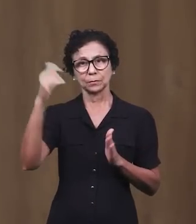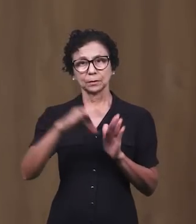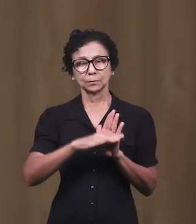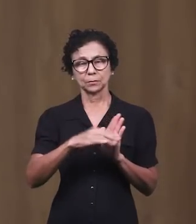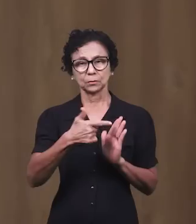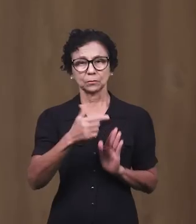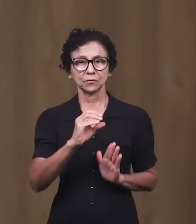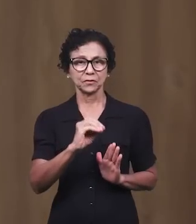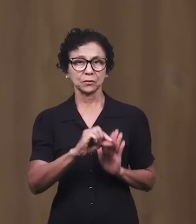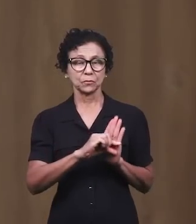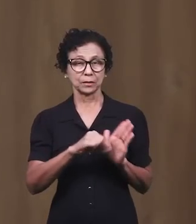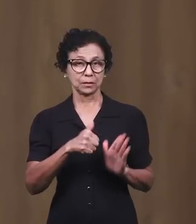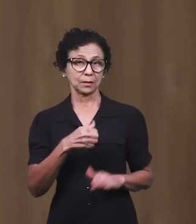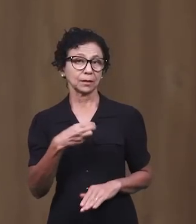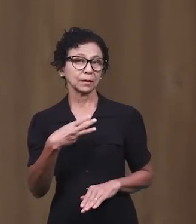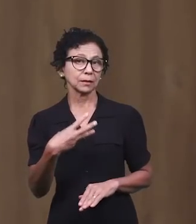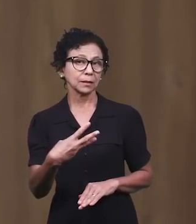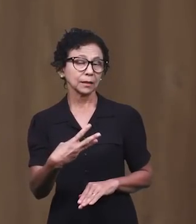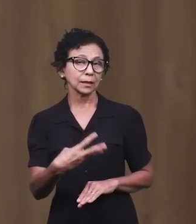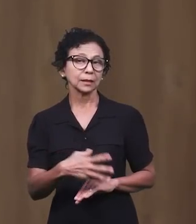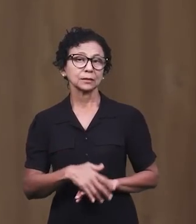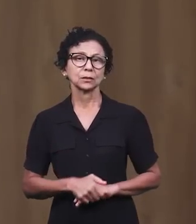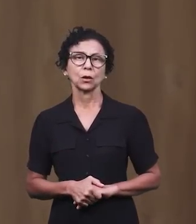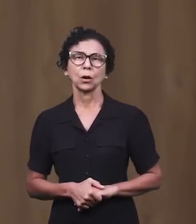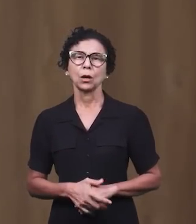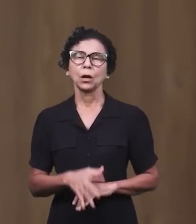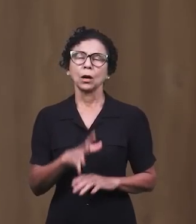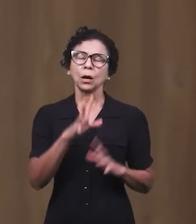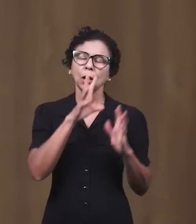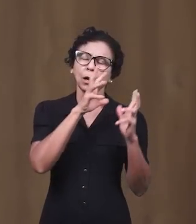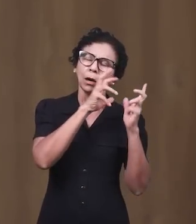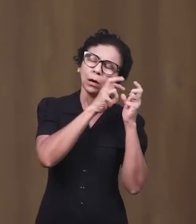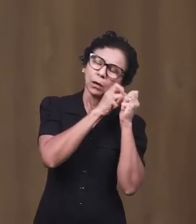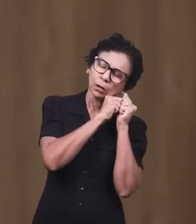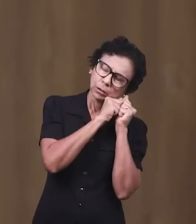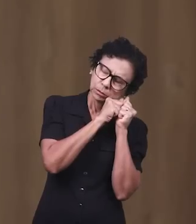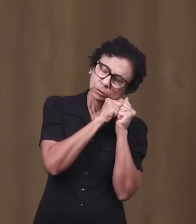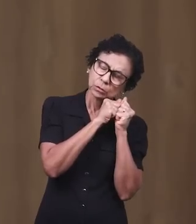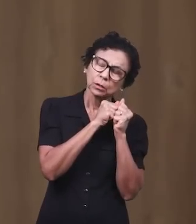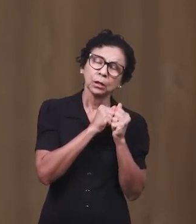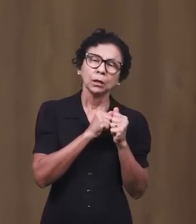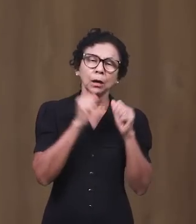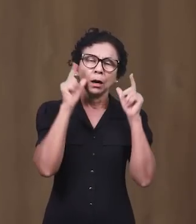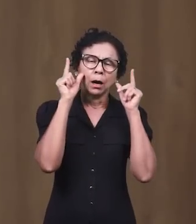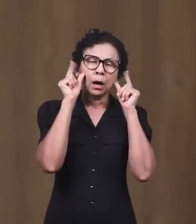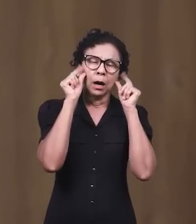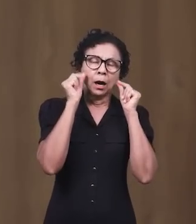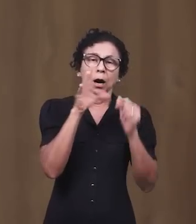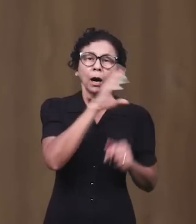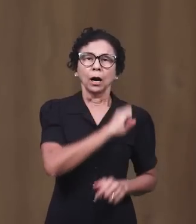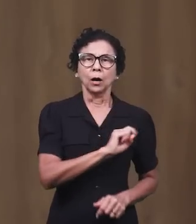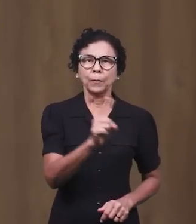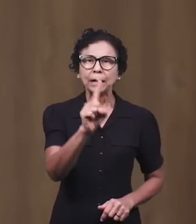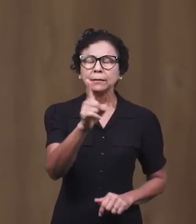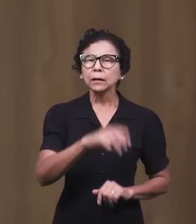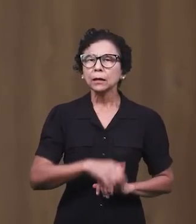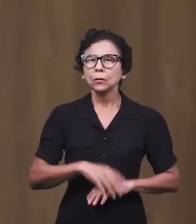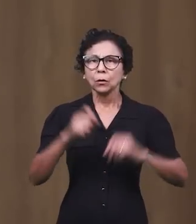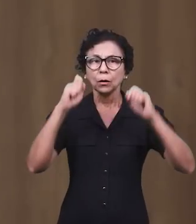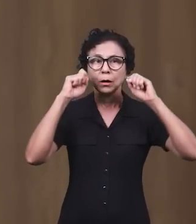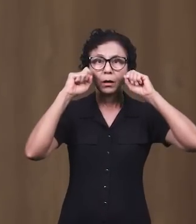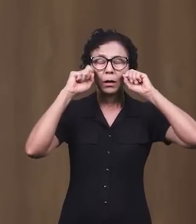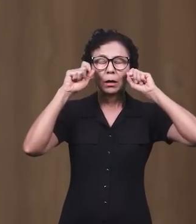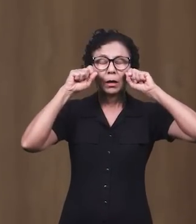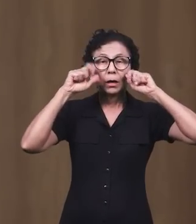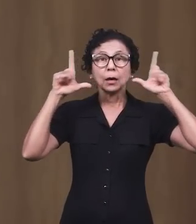20, verso 13. Não ames o sono para que não empobreças. Abra os olhos e terás